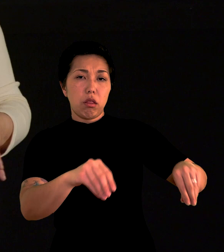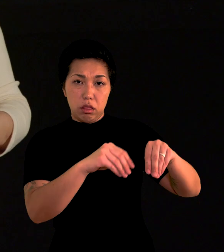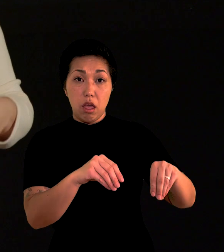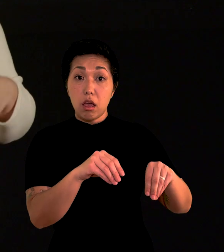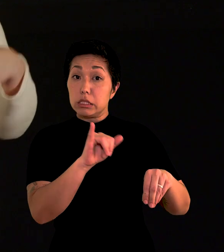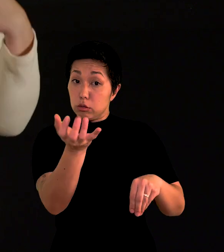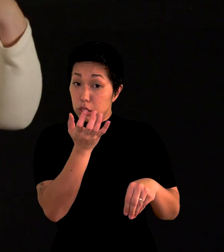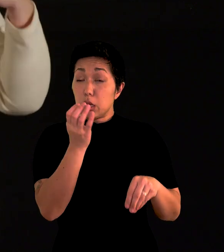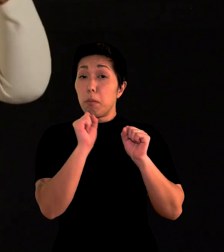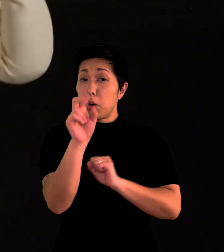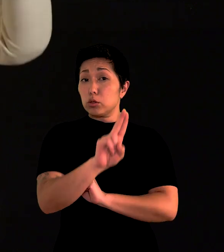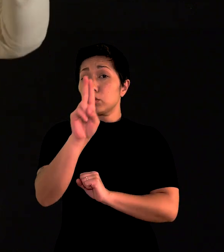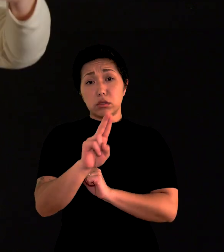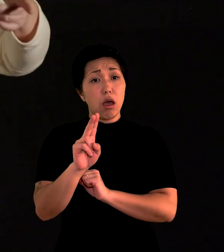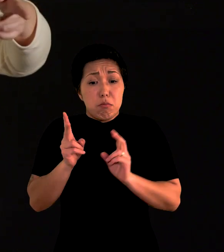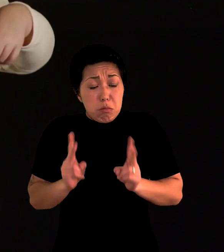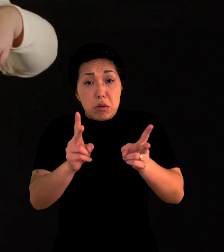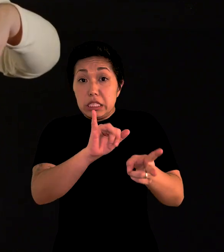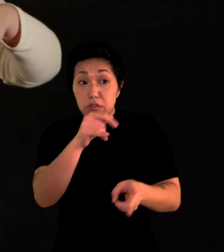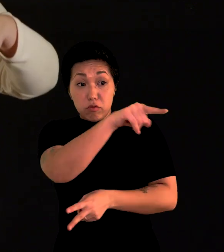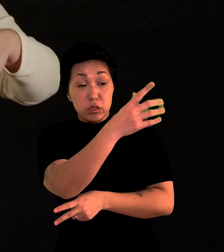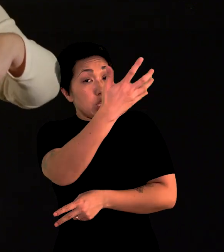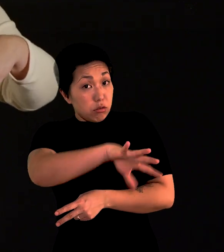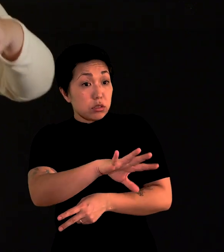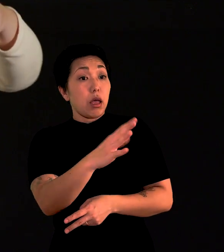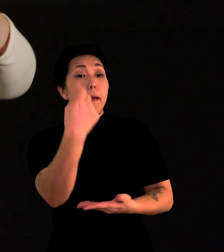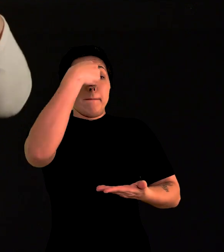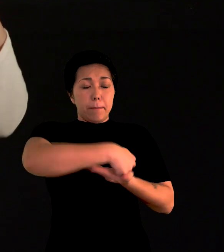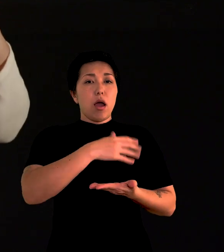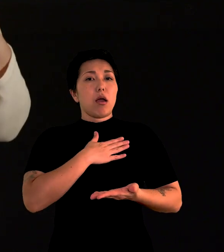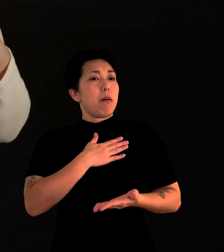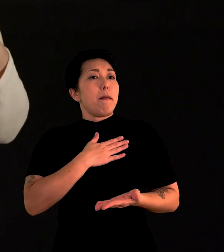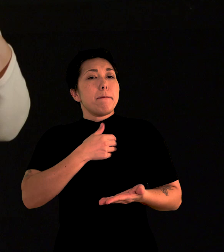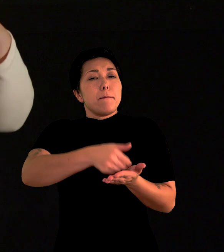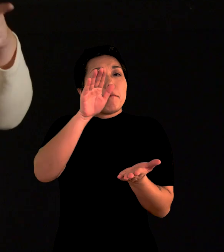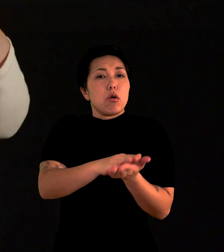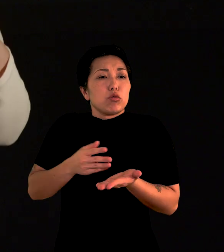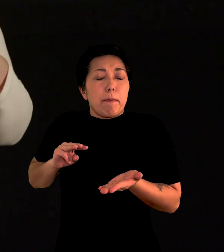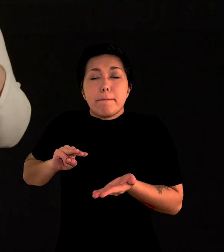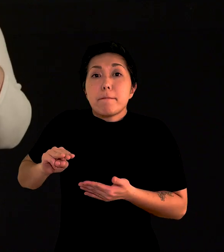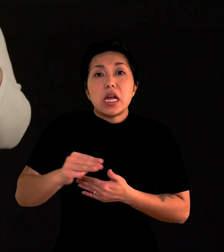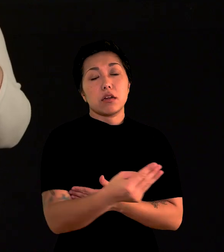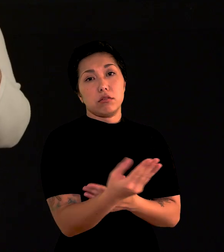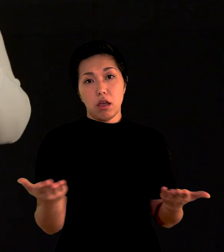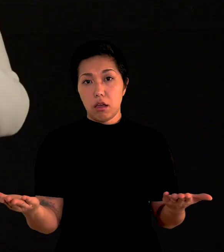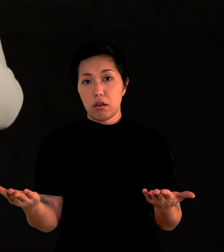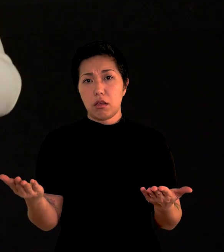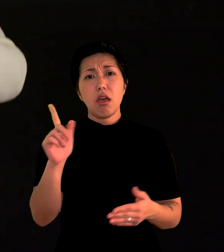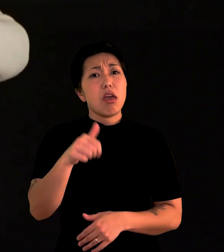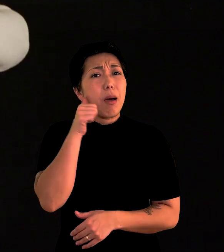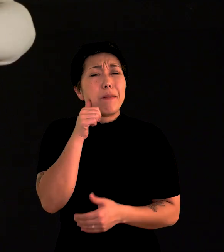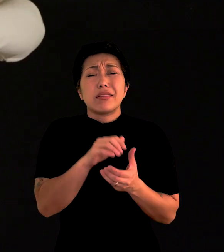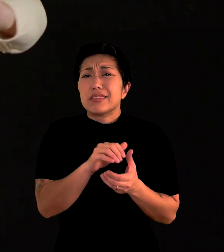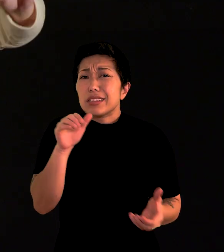usar a sua terra. Se eu quiser, eu continuo usando automaticamente. E se você não quiser mais, você tem que pagar uma multa milionária. Isso é